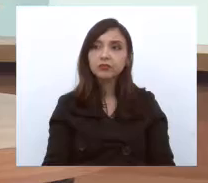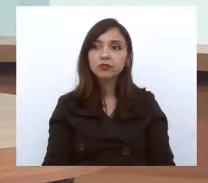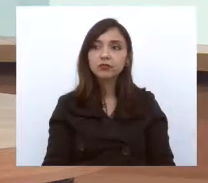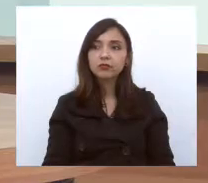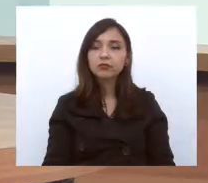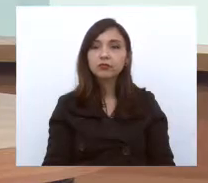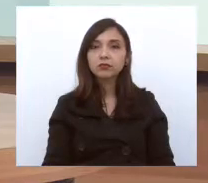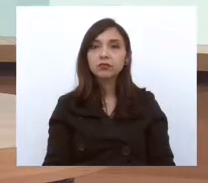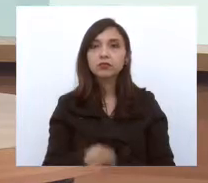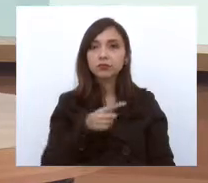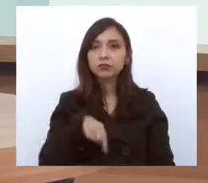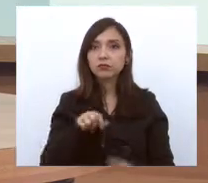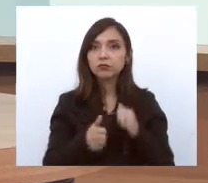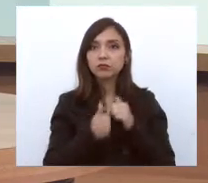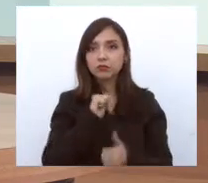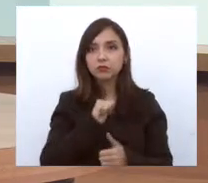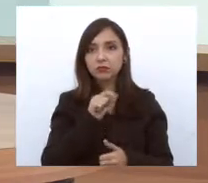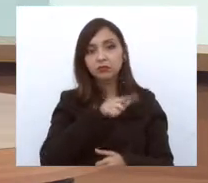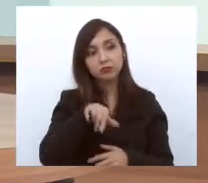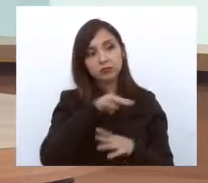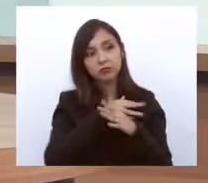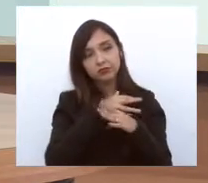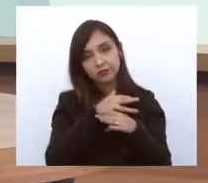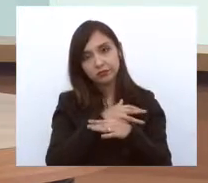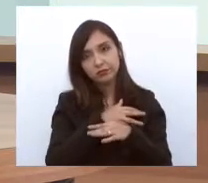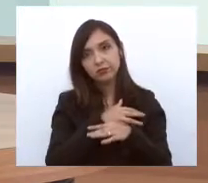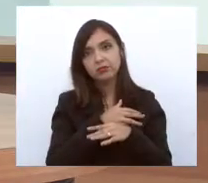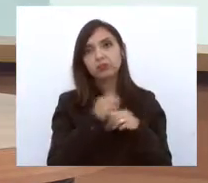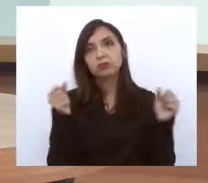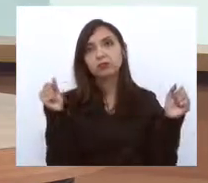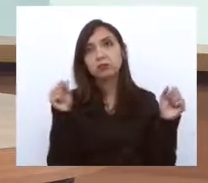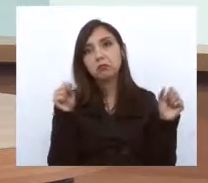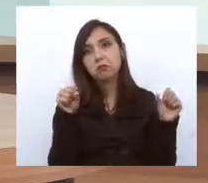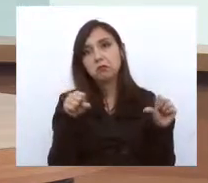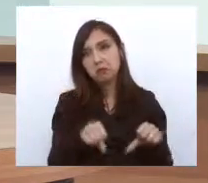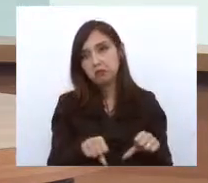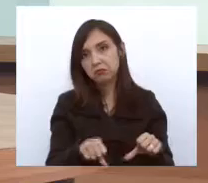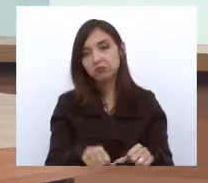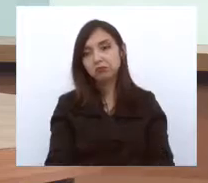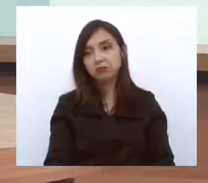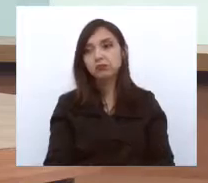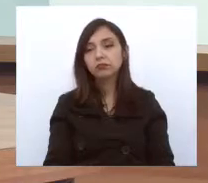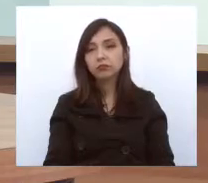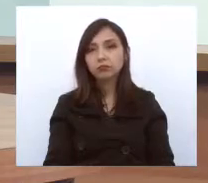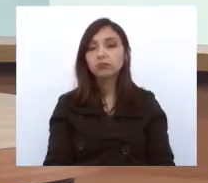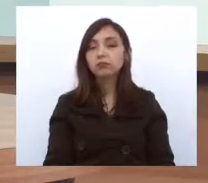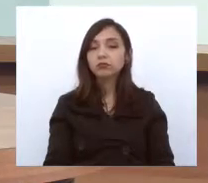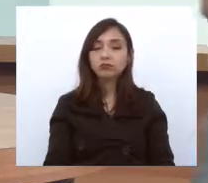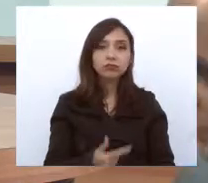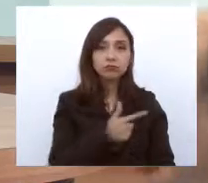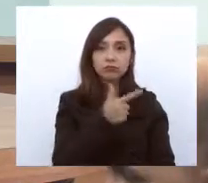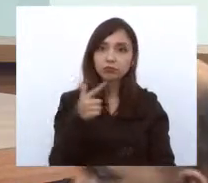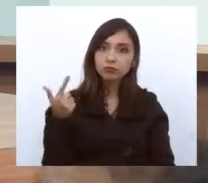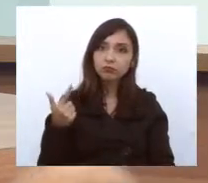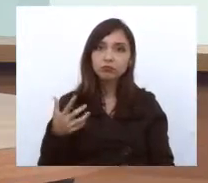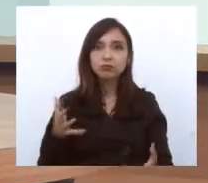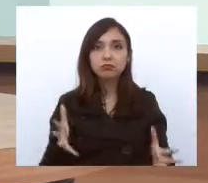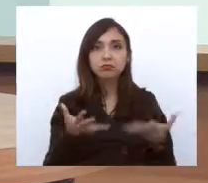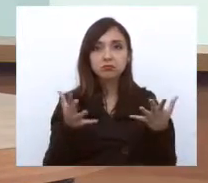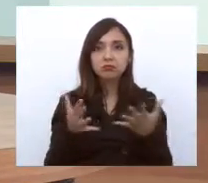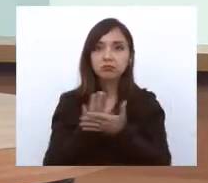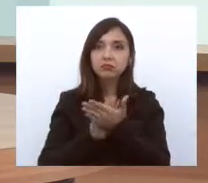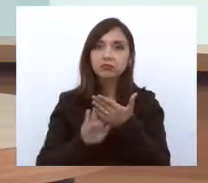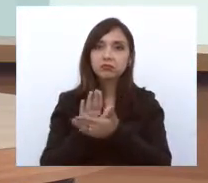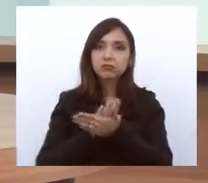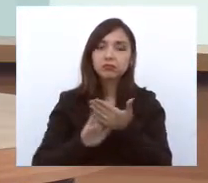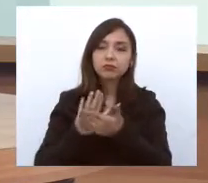E o nosso esporte da nossa cidade, um fracasso. Nós não temos incentivo nenhum